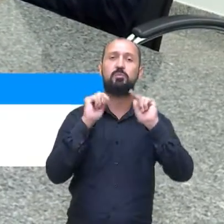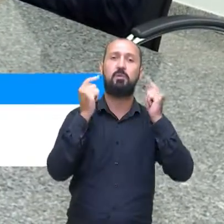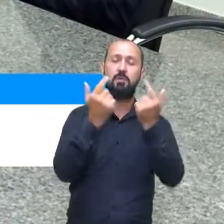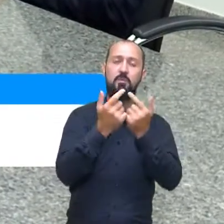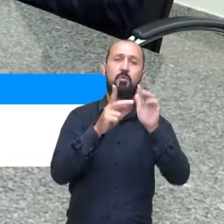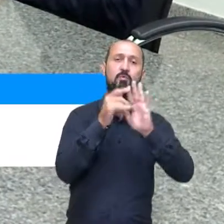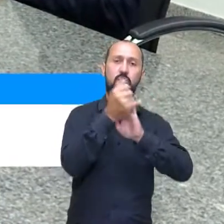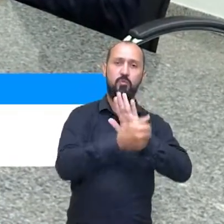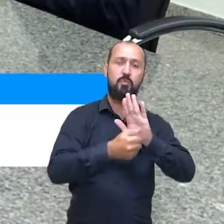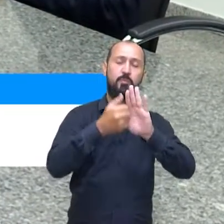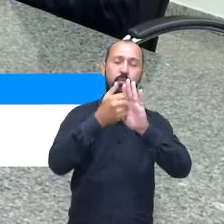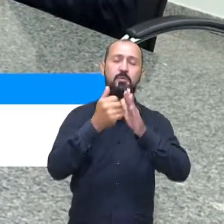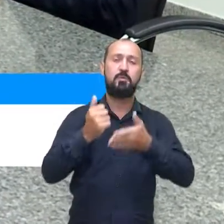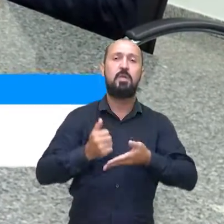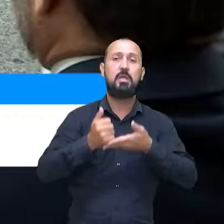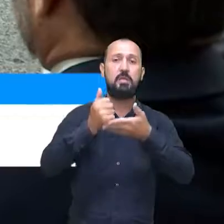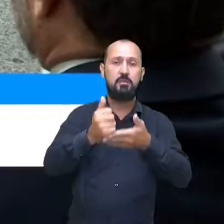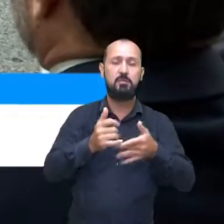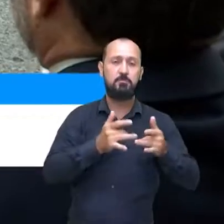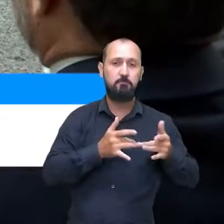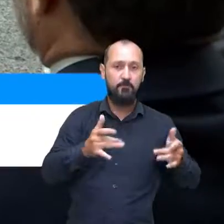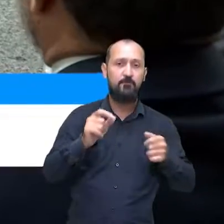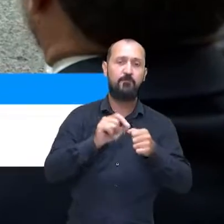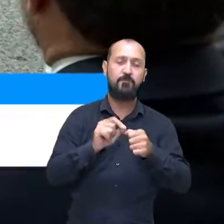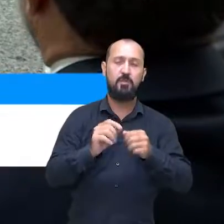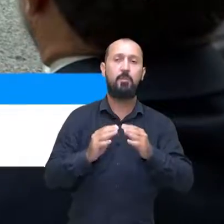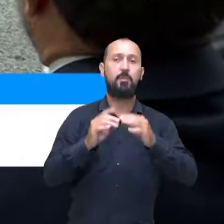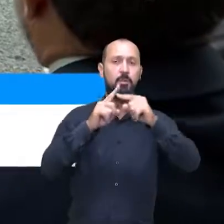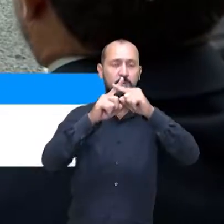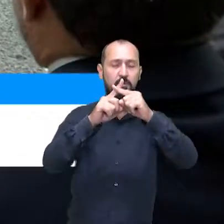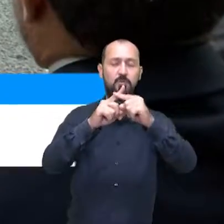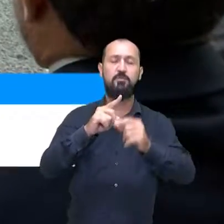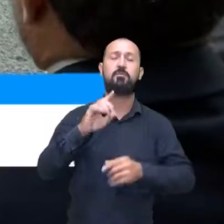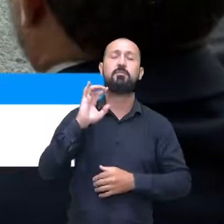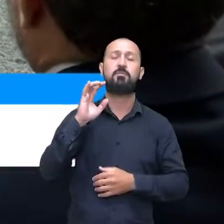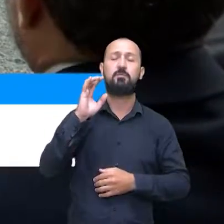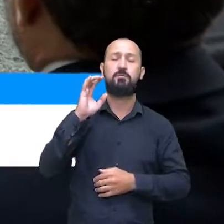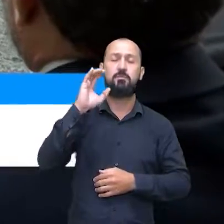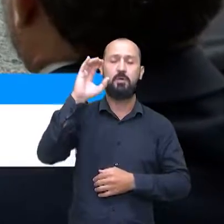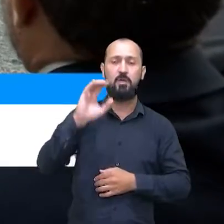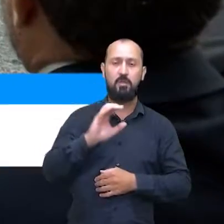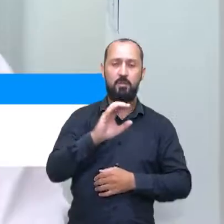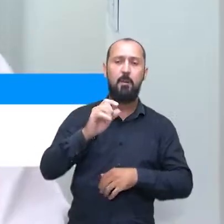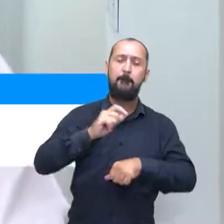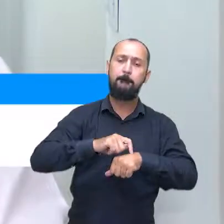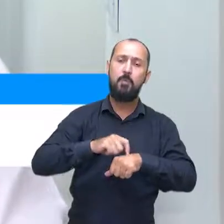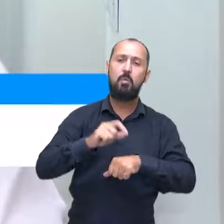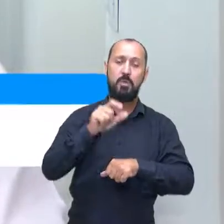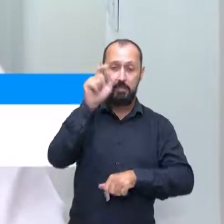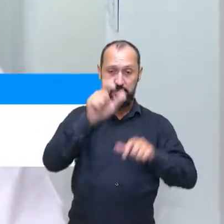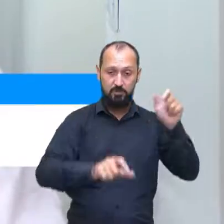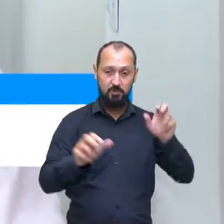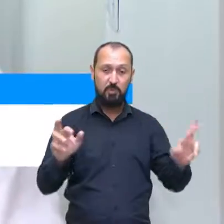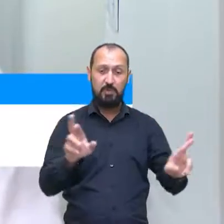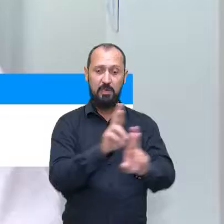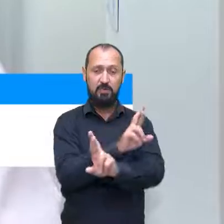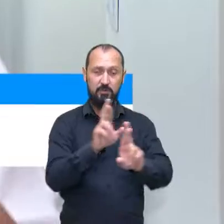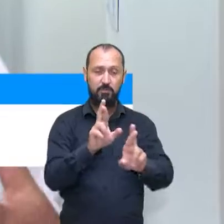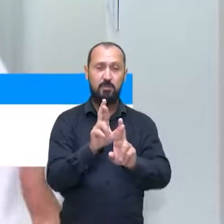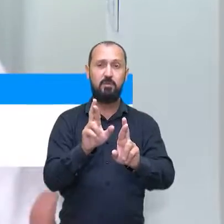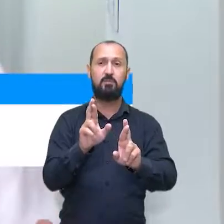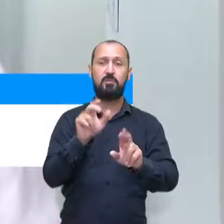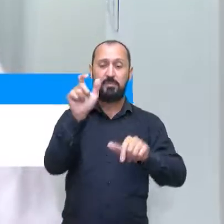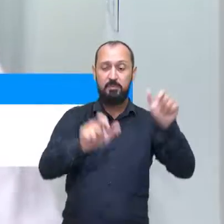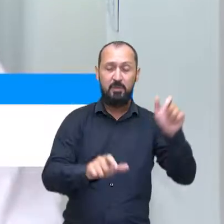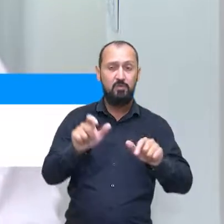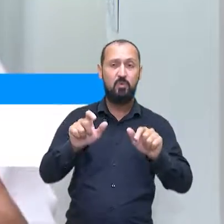agradecimento ao apoio recebido da Alemes aos projetos assistenciais realizados pela Igreja Católica. É o tempo de restabelecer as relações